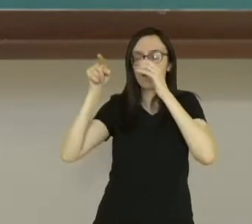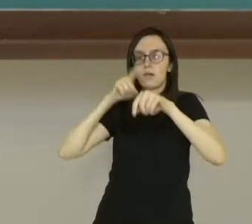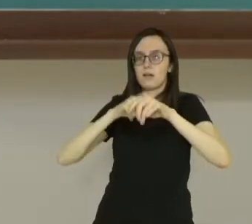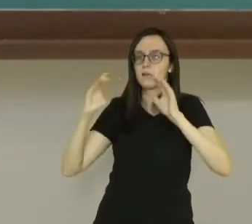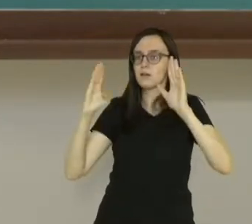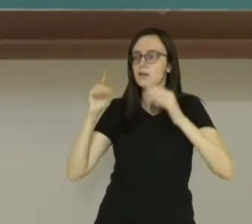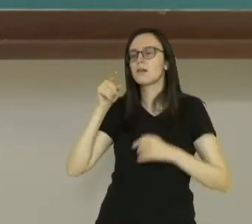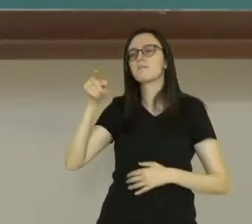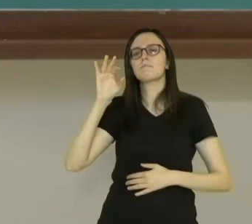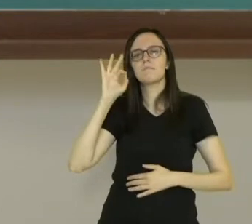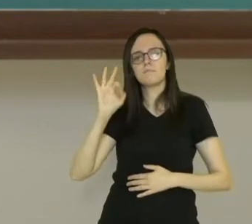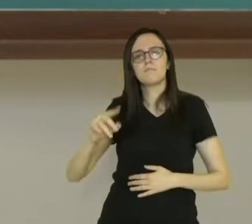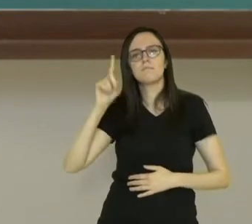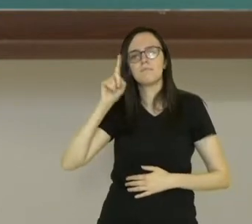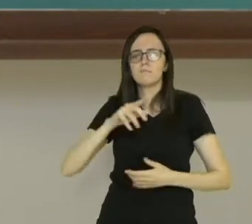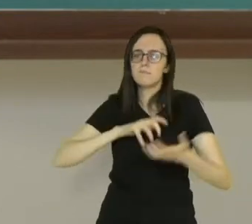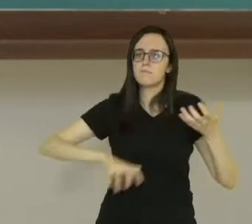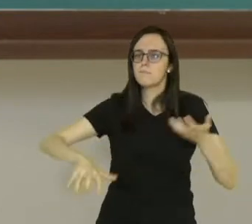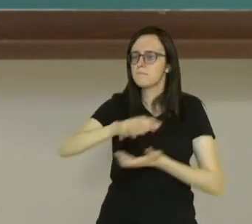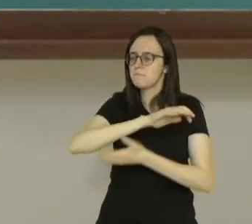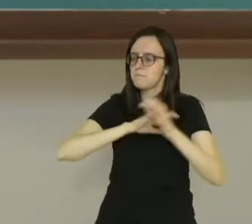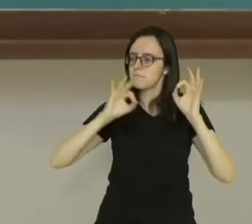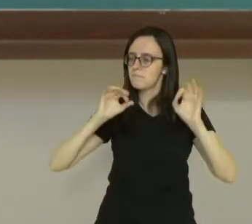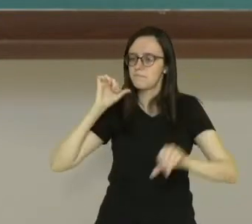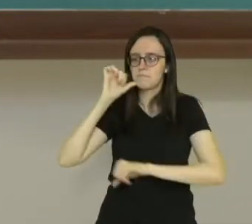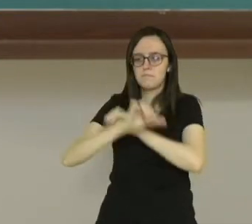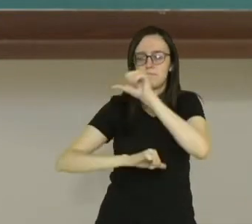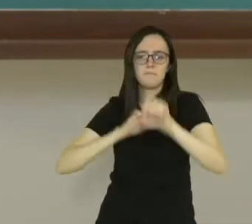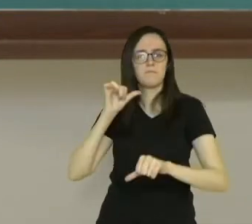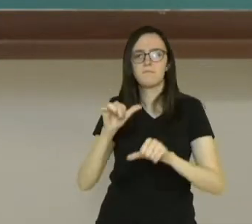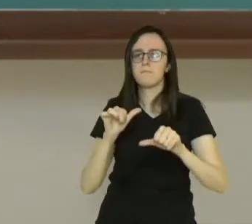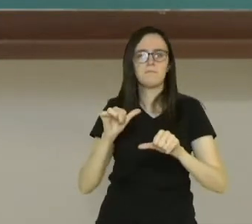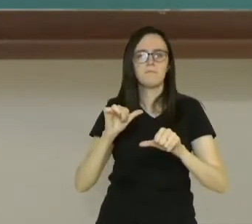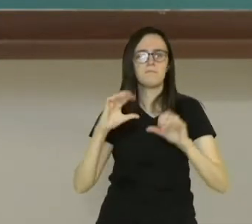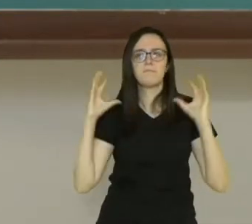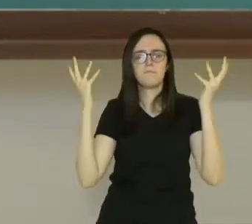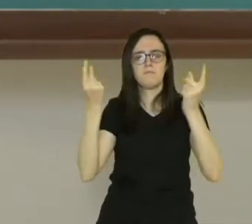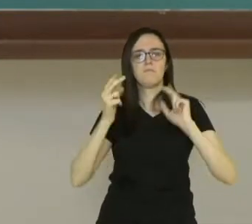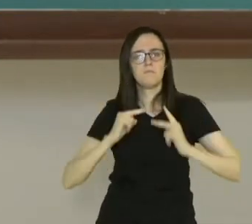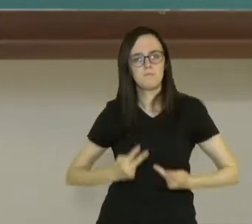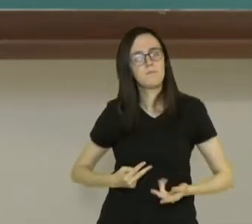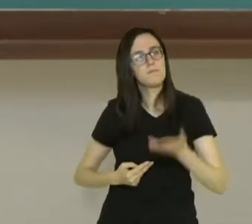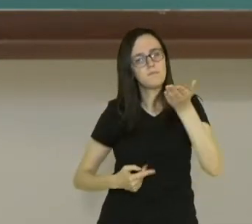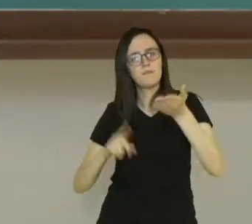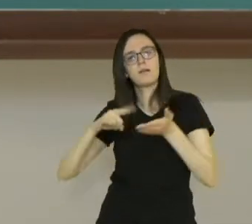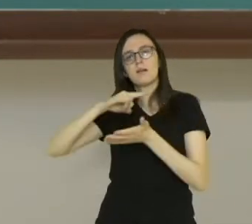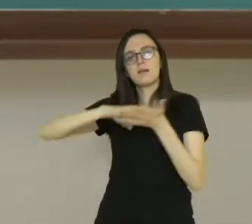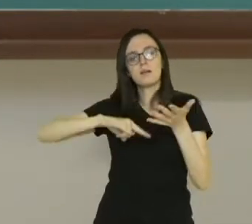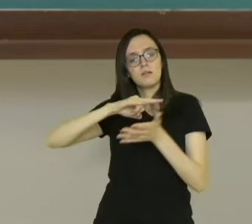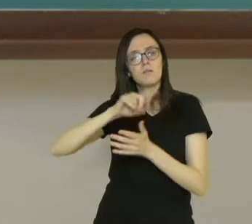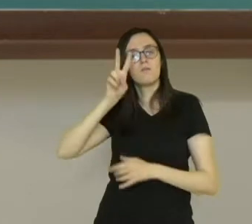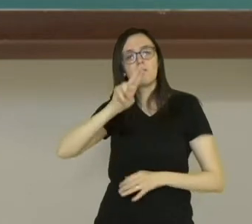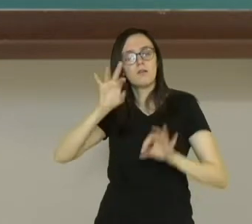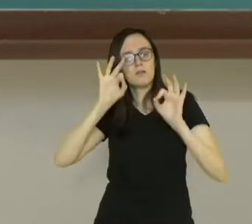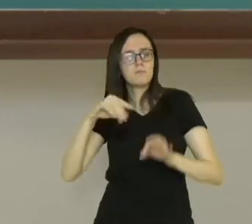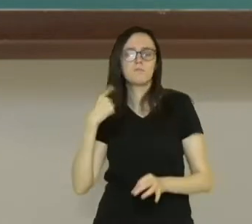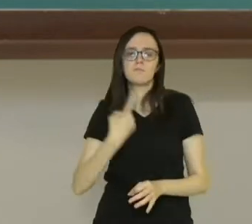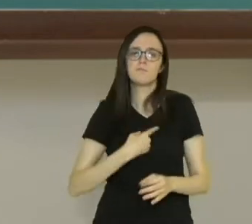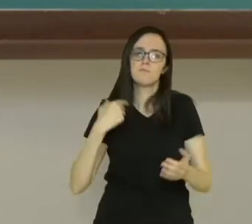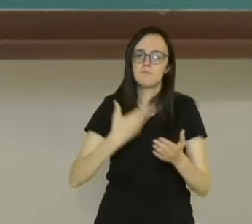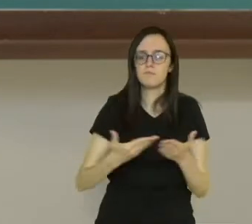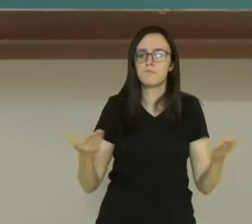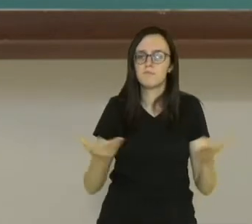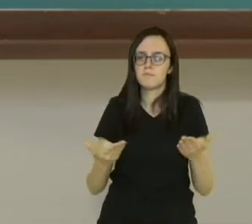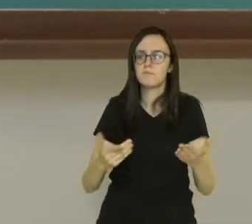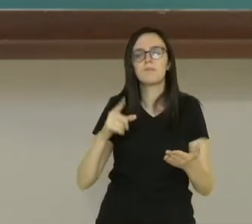período isso foi revolucionário, transformou a humanidade. Esse é um documento, inclusive, utilizado nos nossos dias